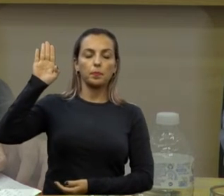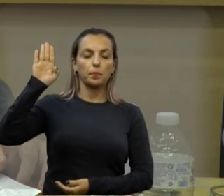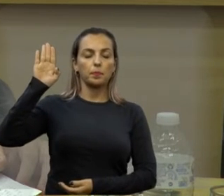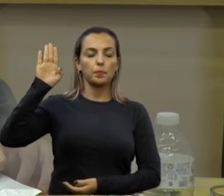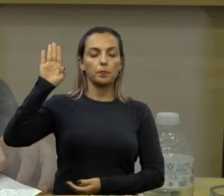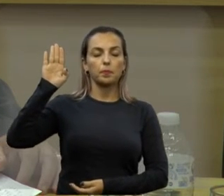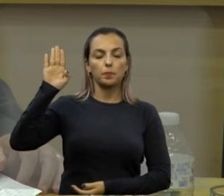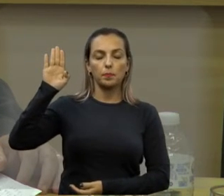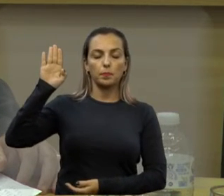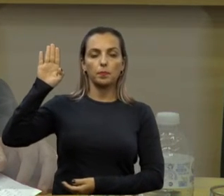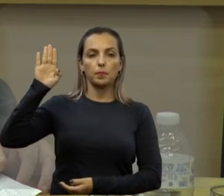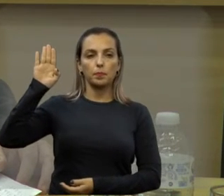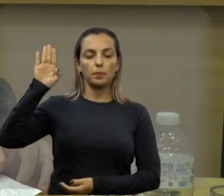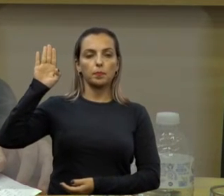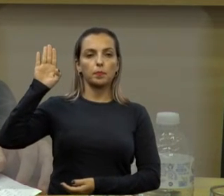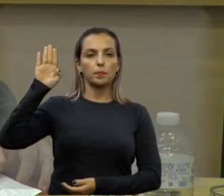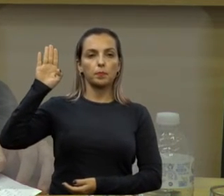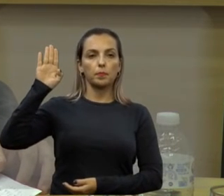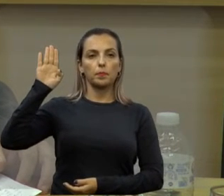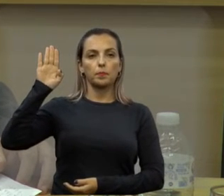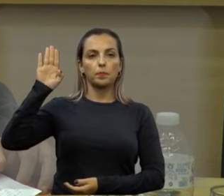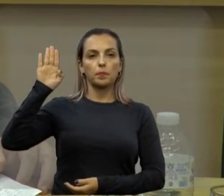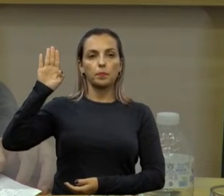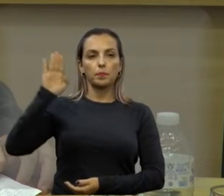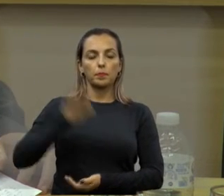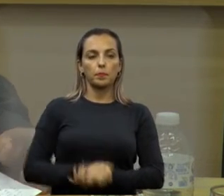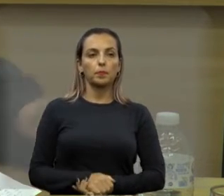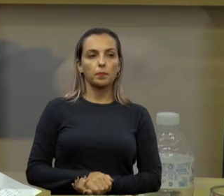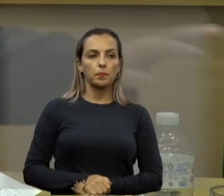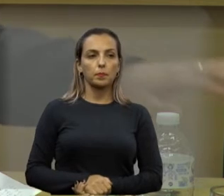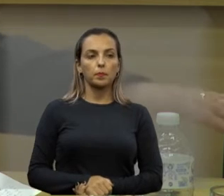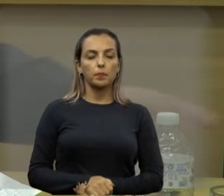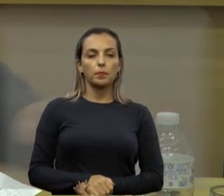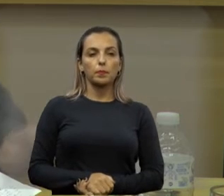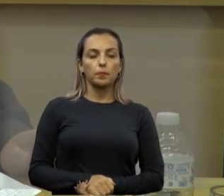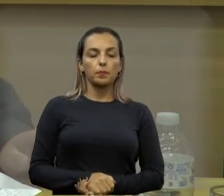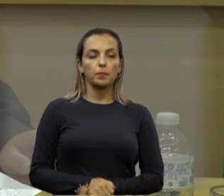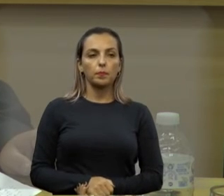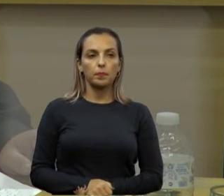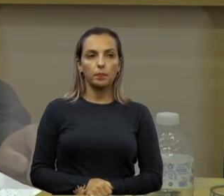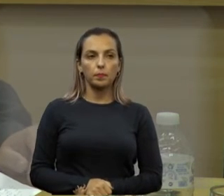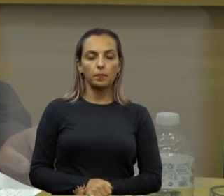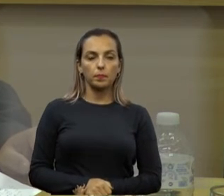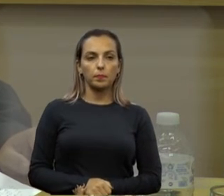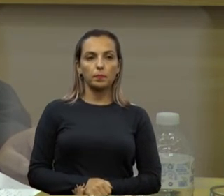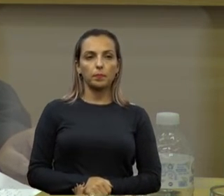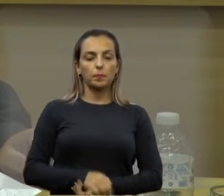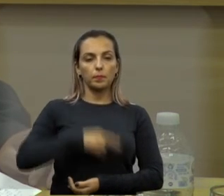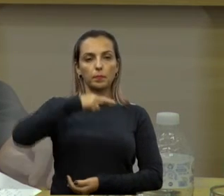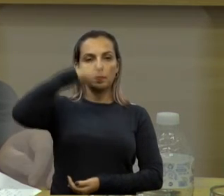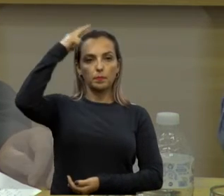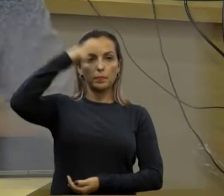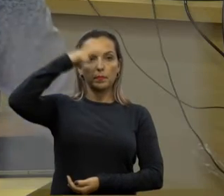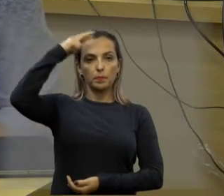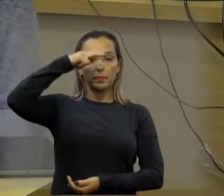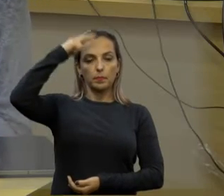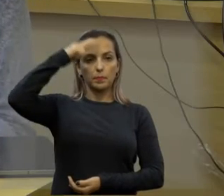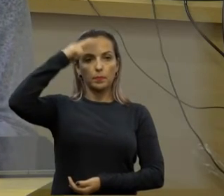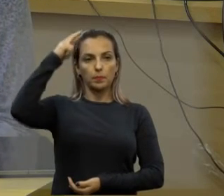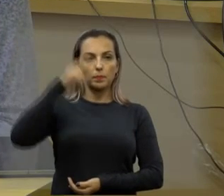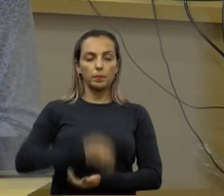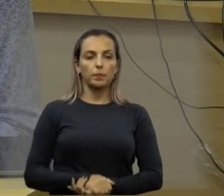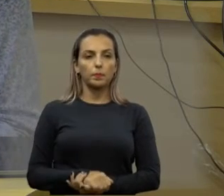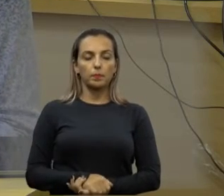voto algum Vereador vai declarar o voto Vereador Rafael de Angeli declaração de voto